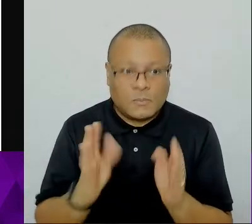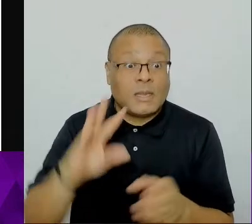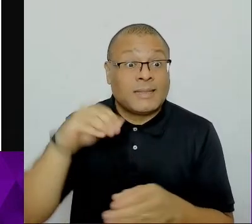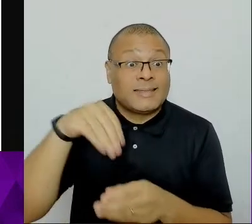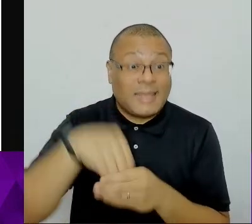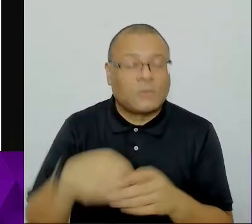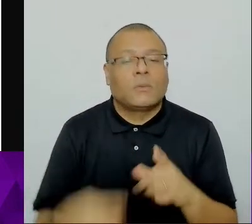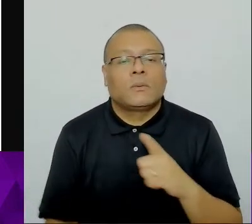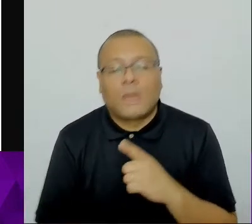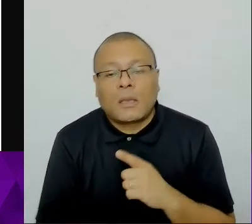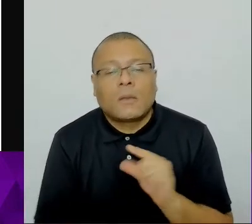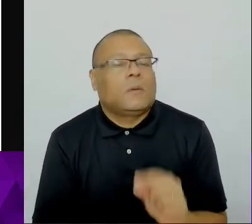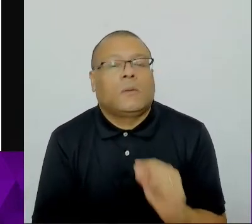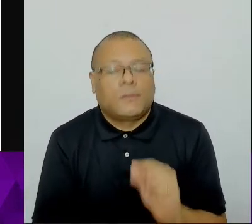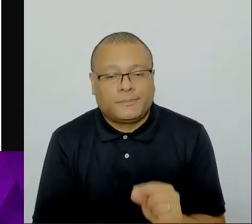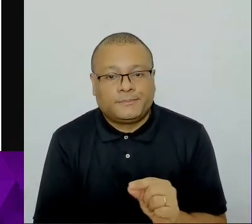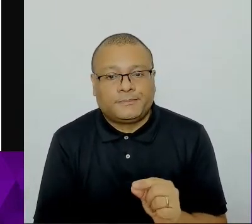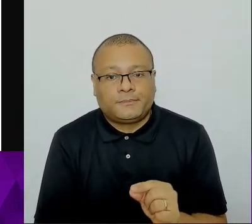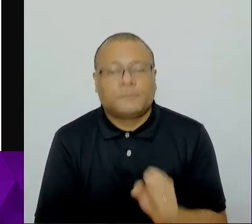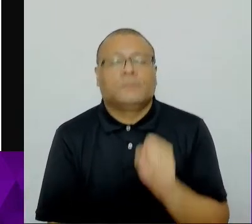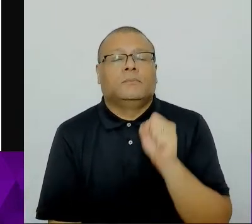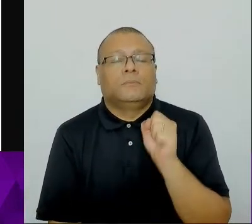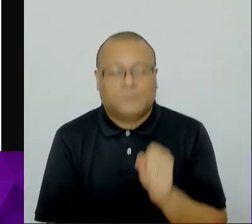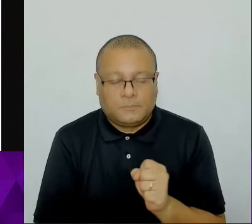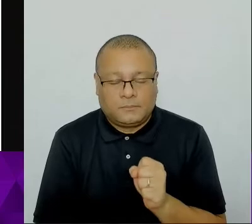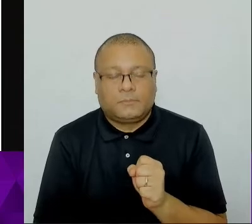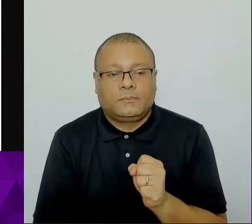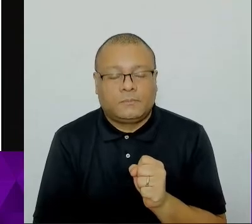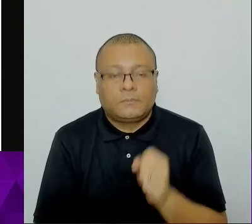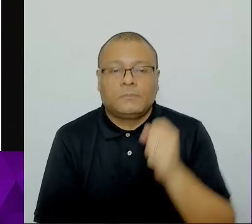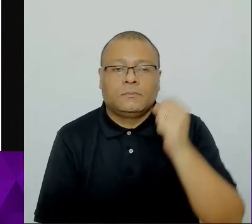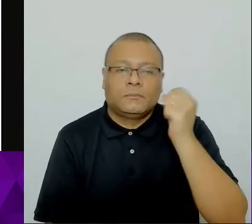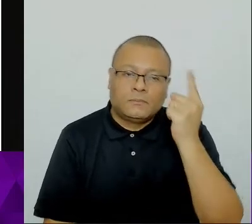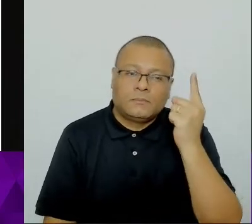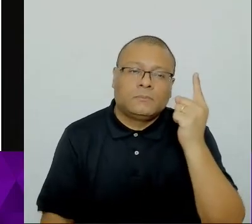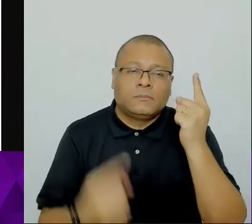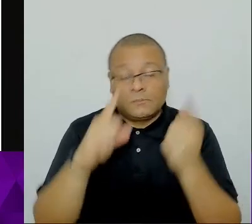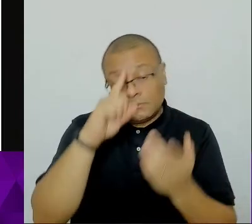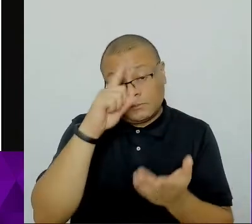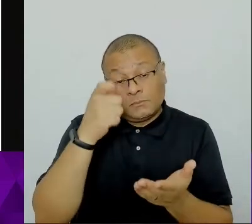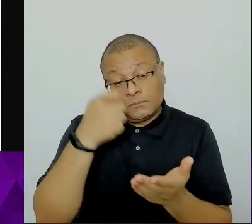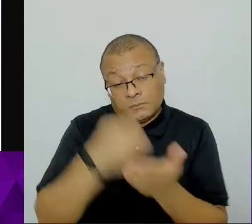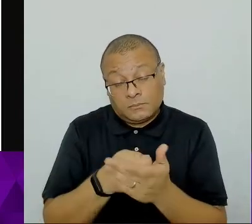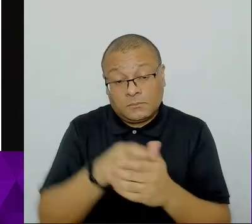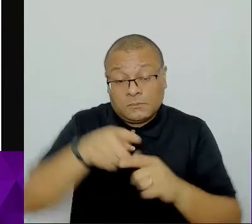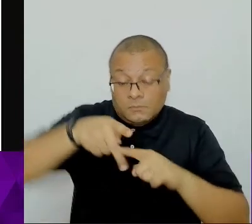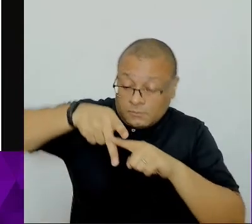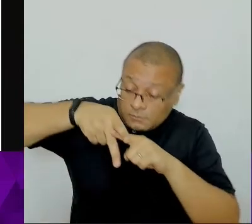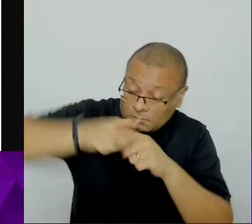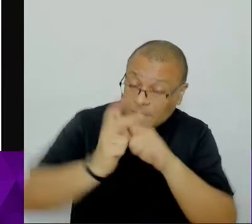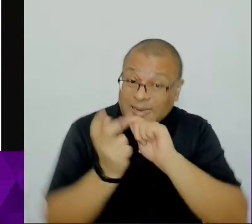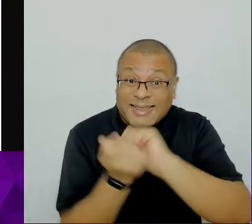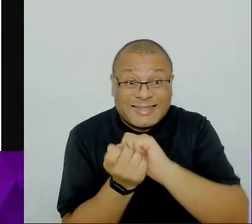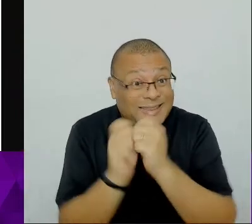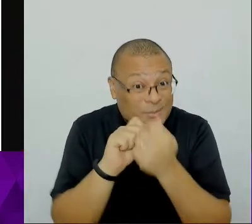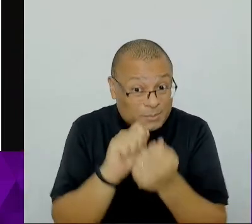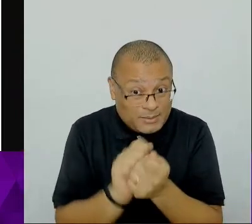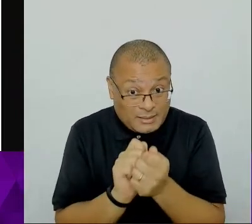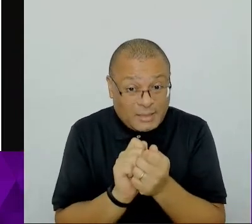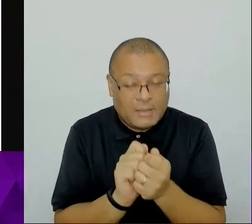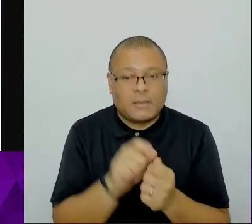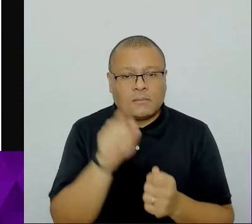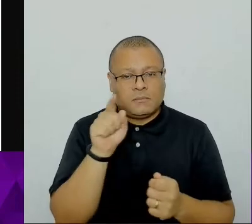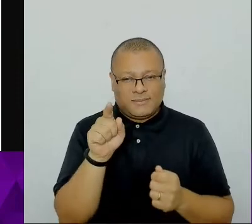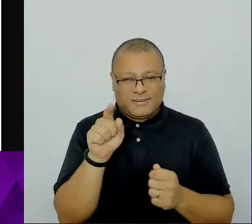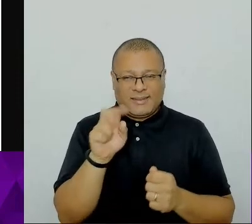dele você pode eventualmente decidir customizar, né, esse fluxo,